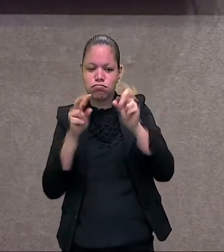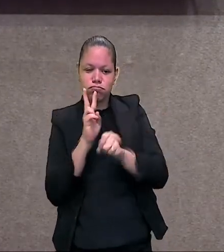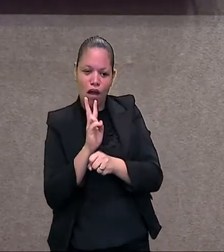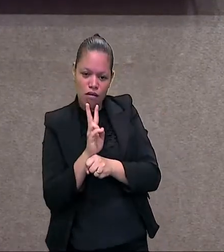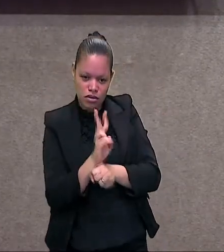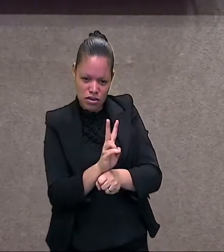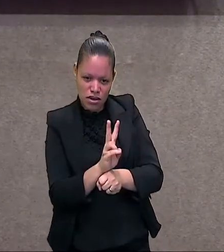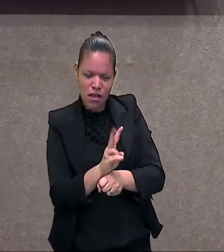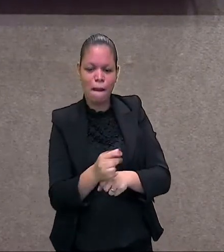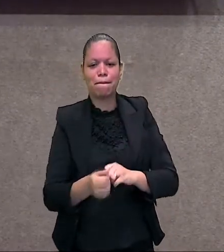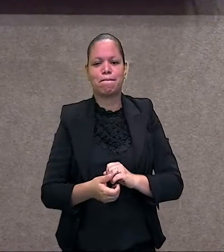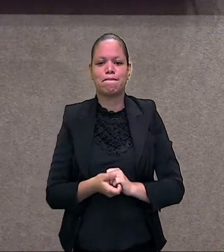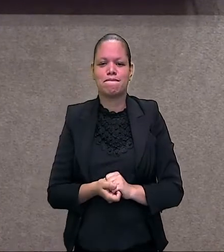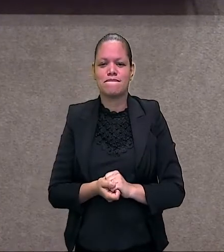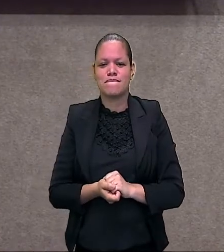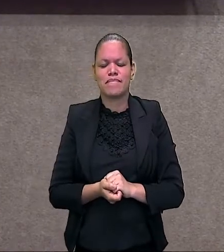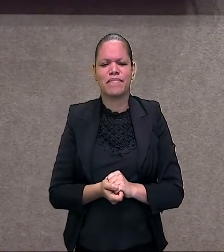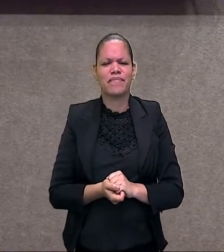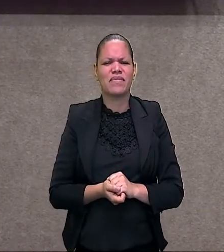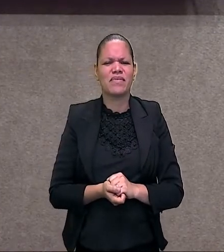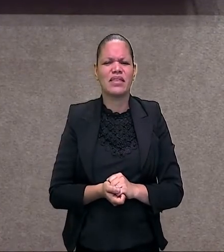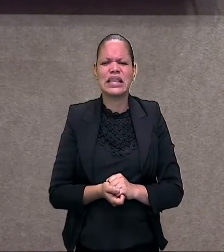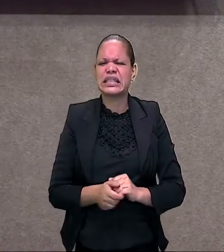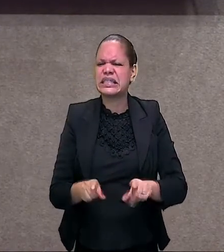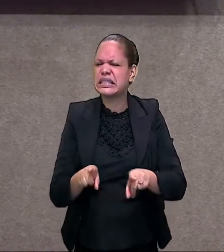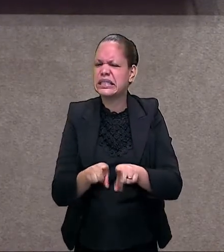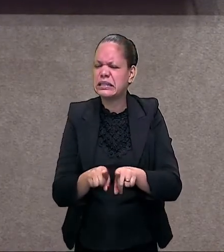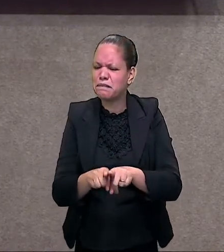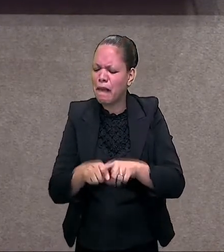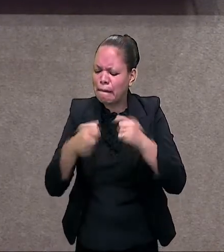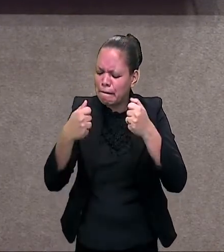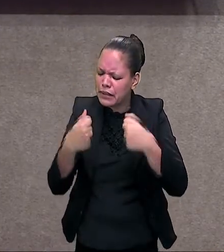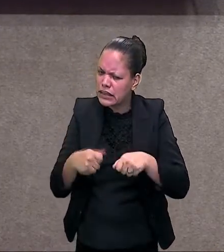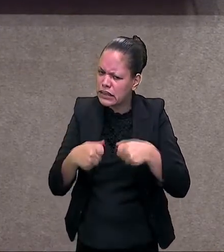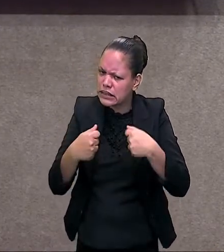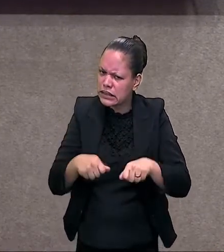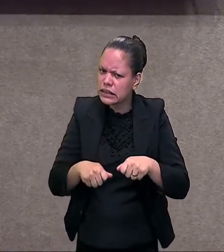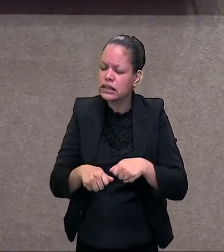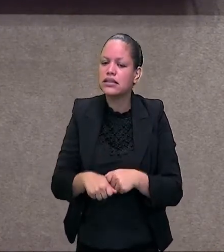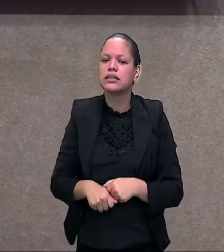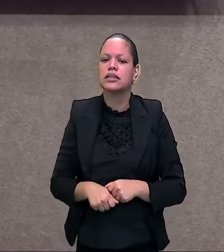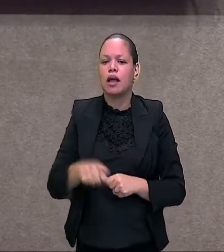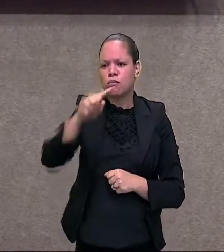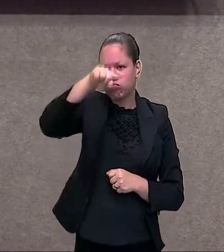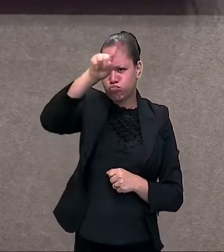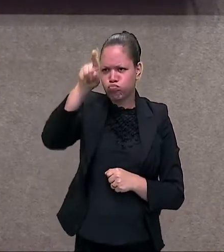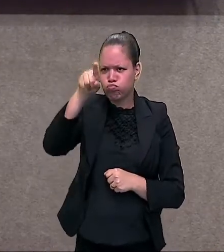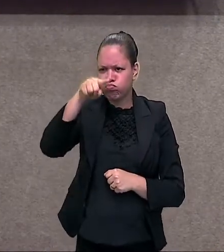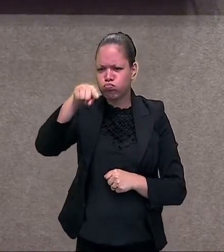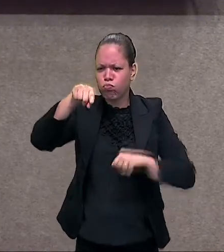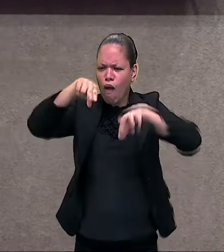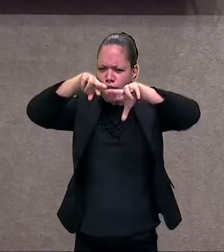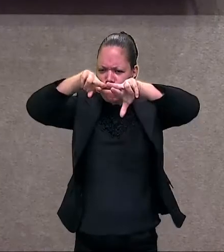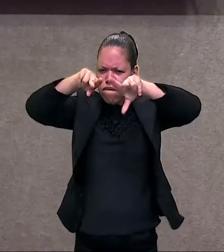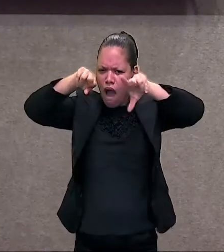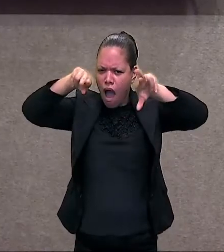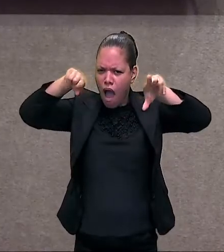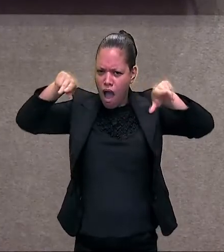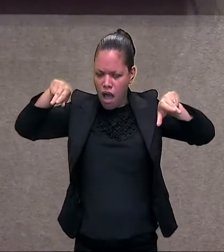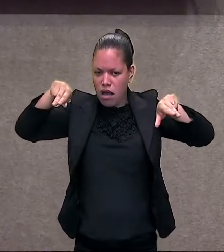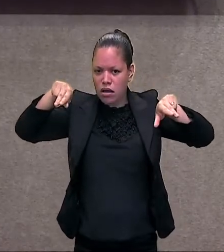Pontuação. A pontuação num texto faz toda a diferença. Temos também aí os parágrafos,